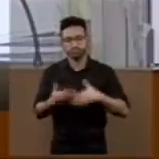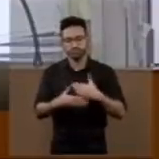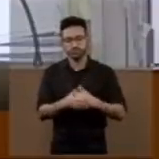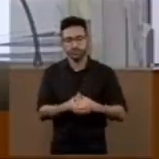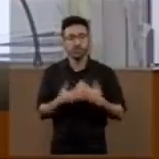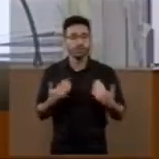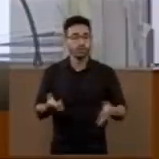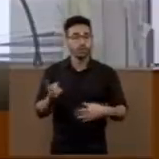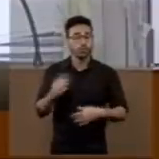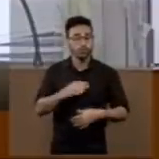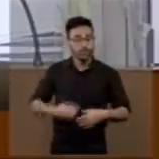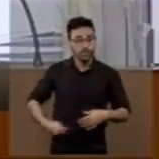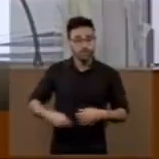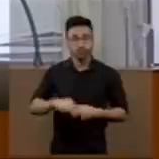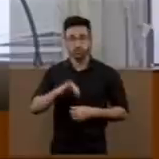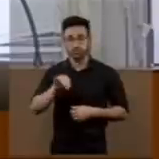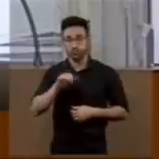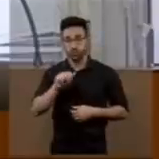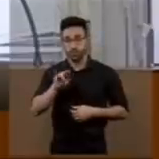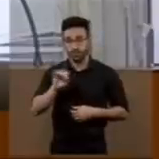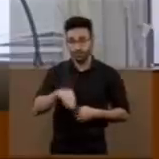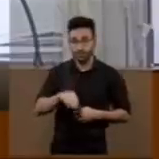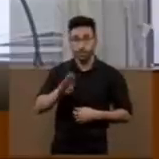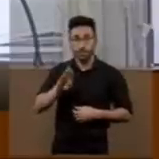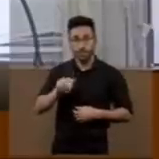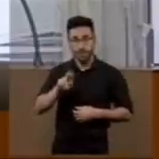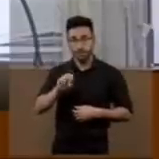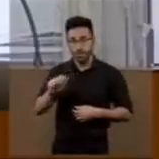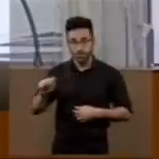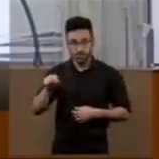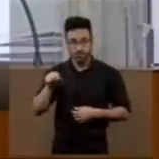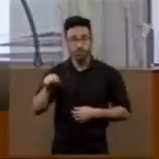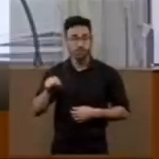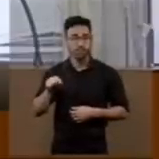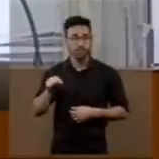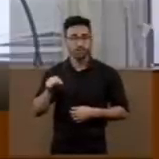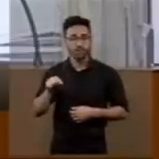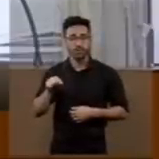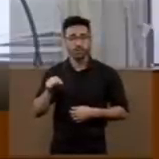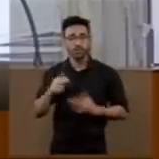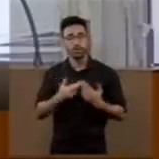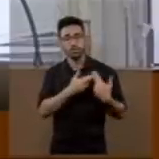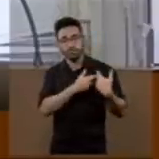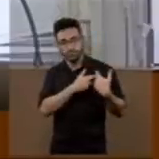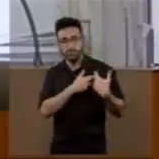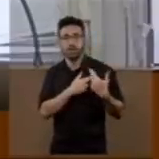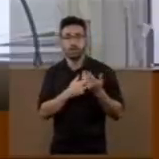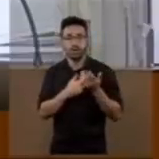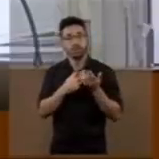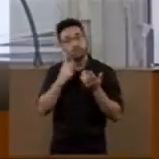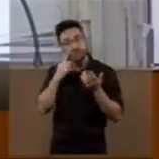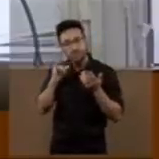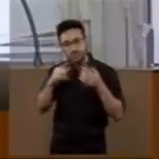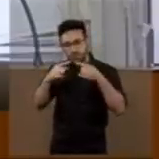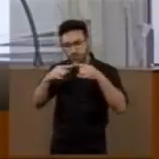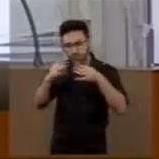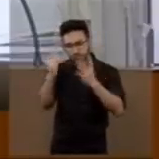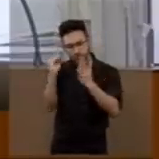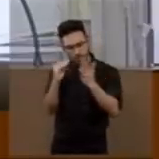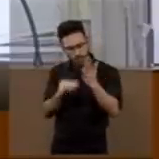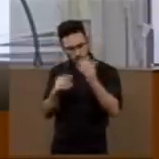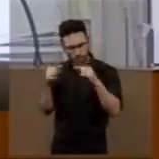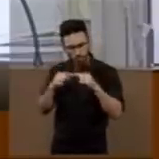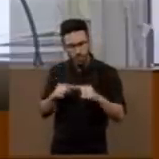o ministro Joaquim Barbosa, ao cuidar dos gravames das denominadas sanções políticas, ressaltou